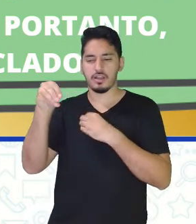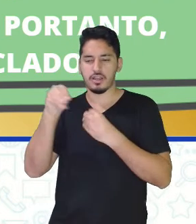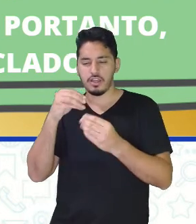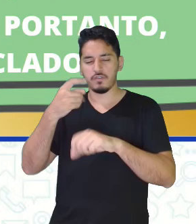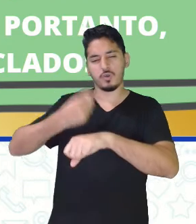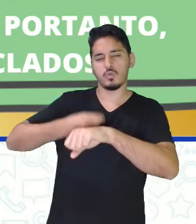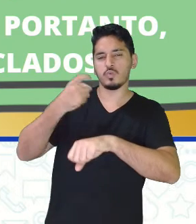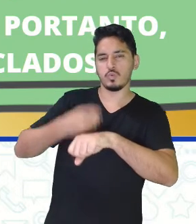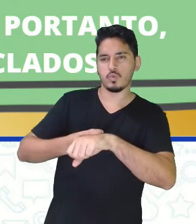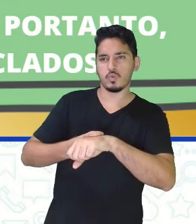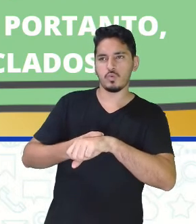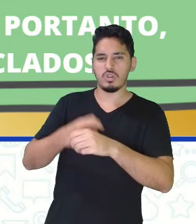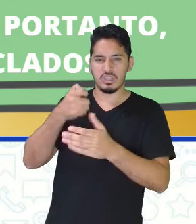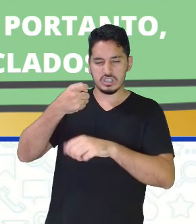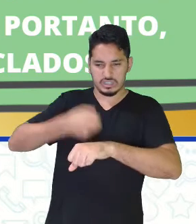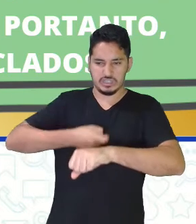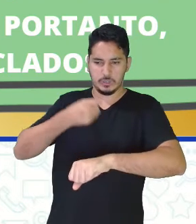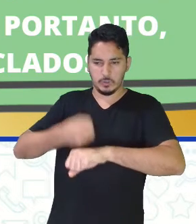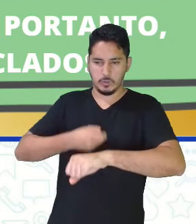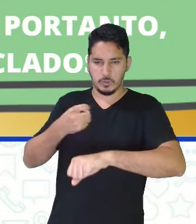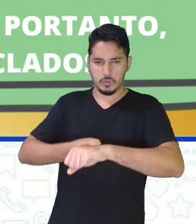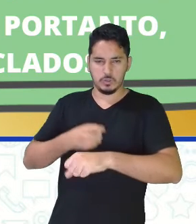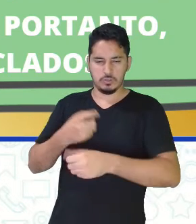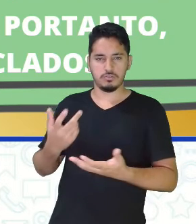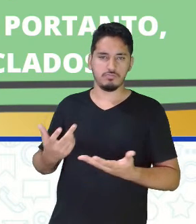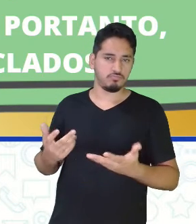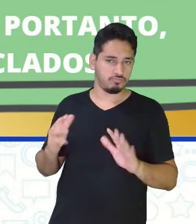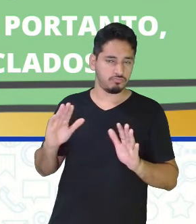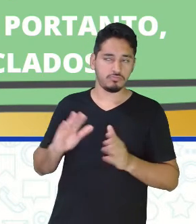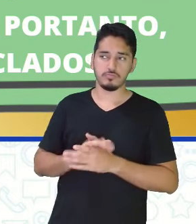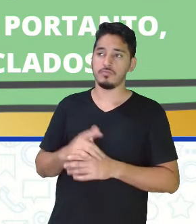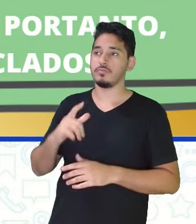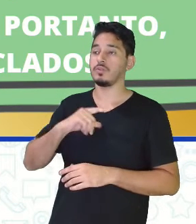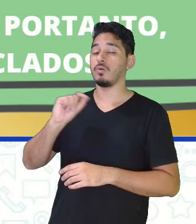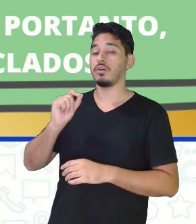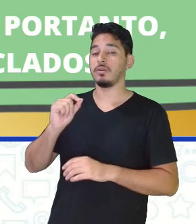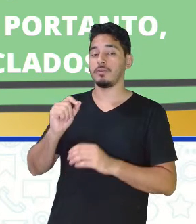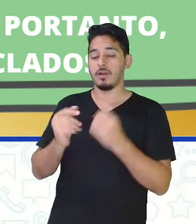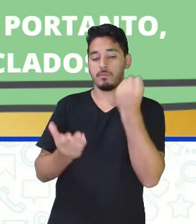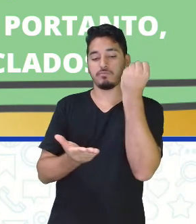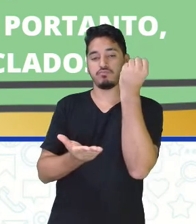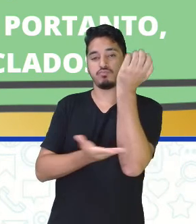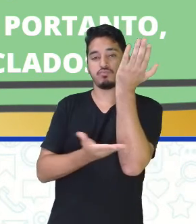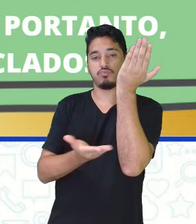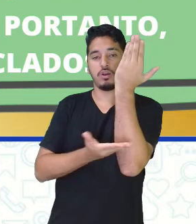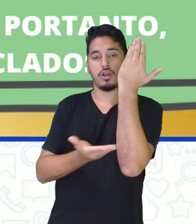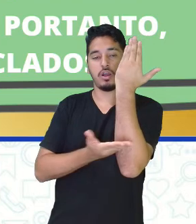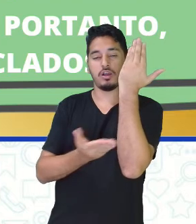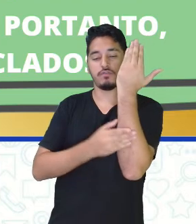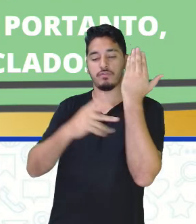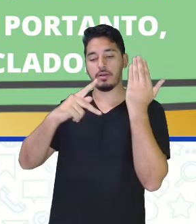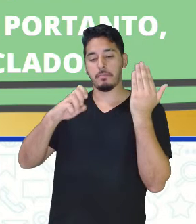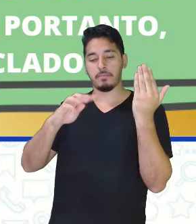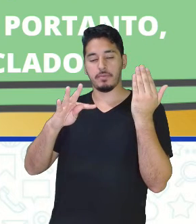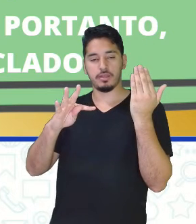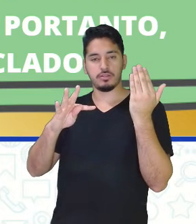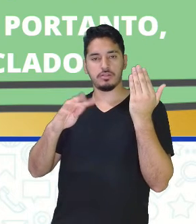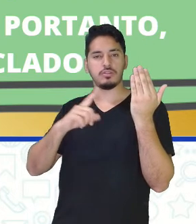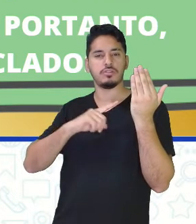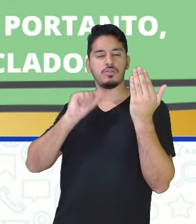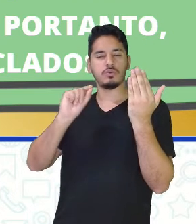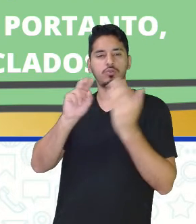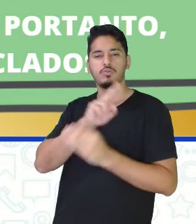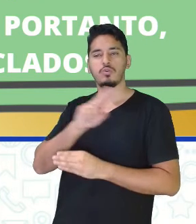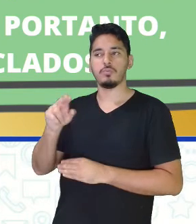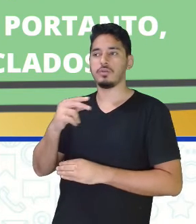ele é duro, se ele é resistente. Então, aqui a gente tem a garrafa PET. Se vocês olharem na garrafa PET embaixo, vai